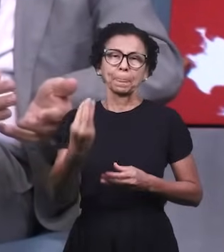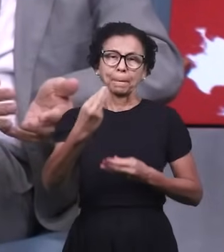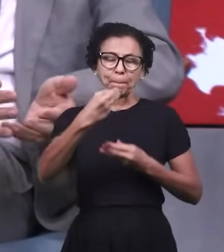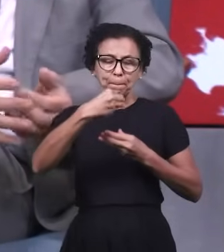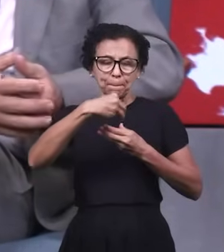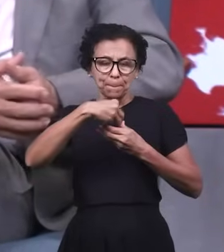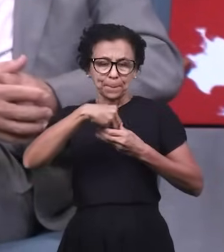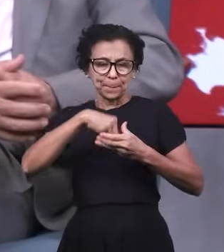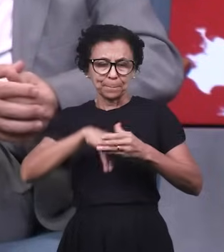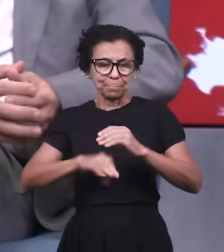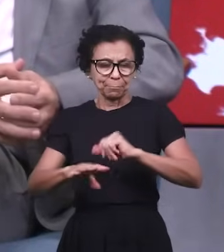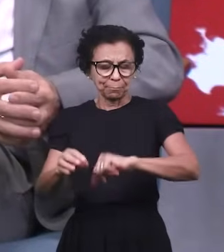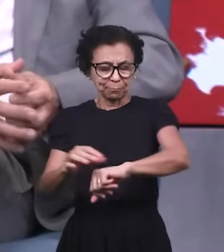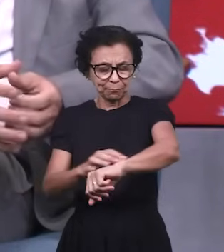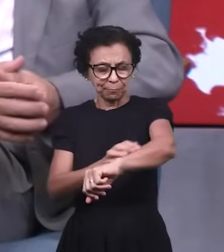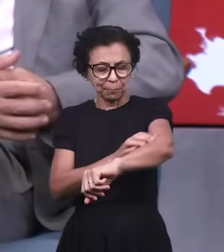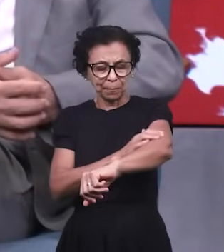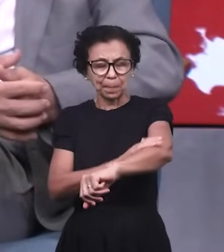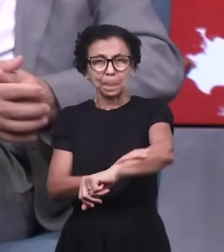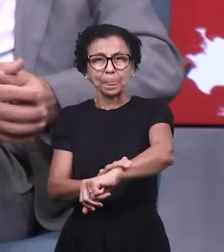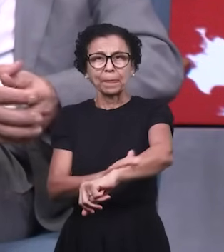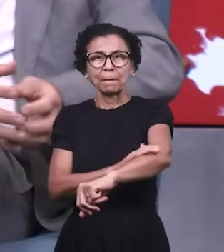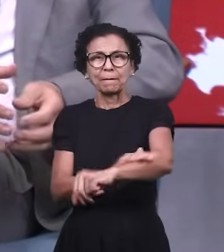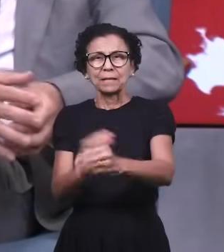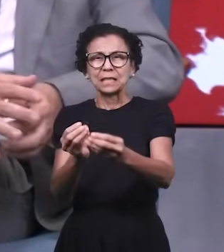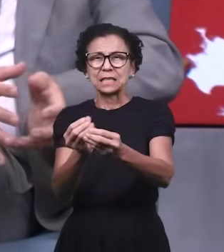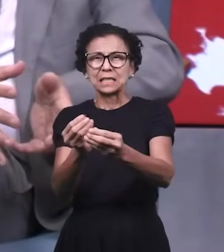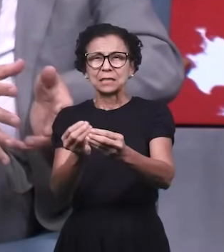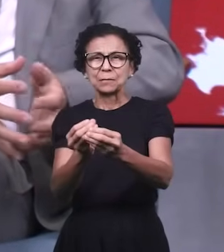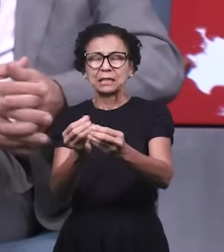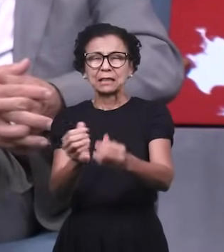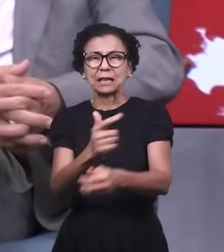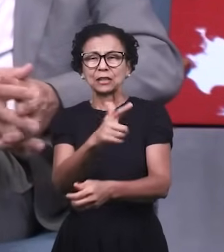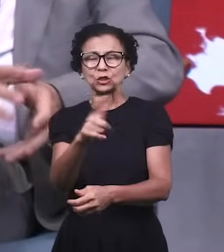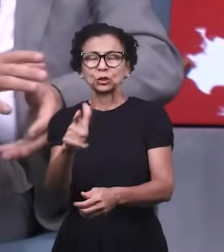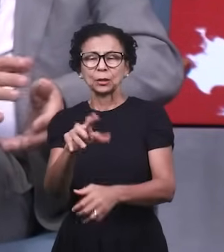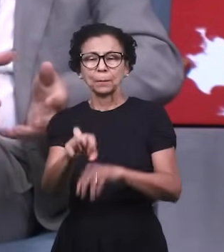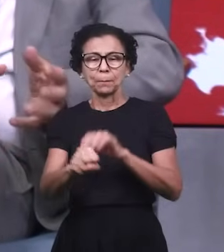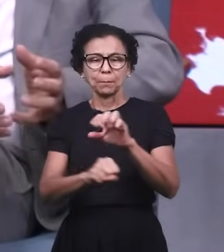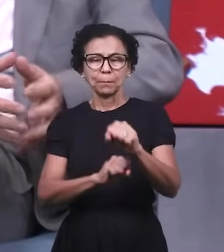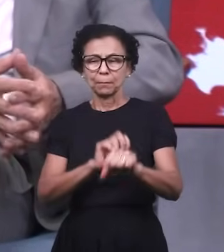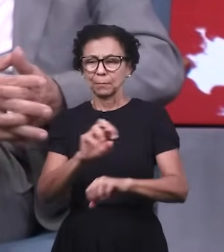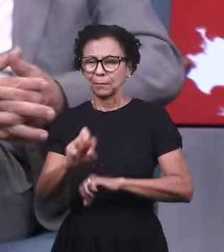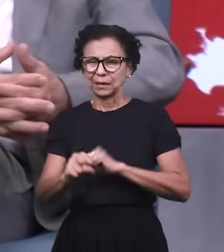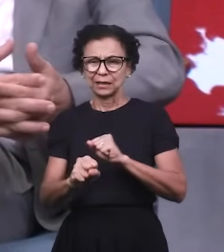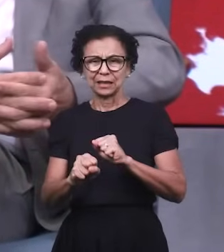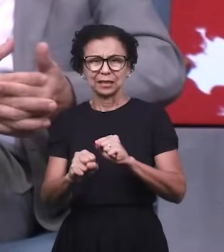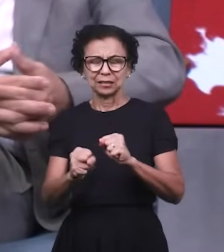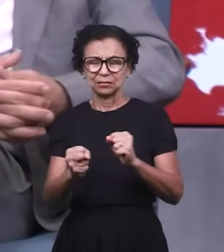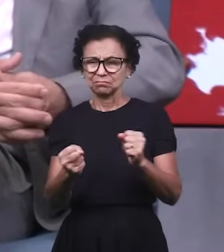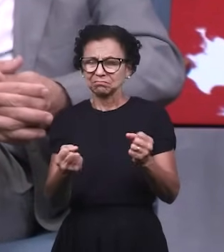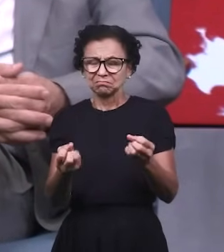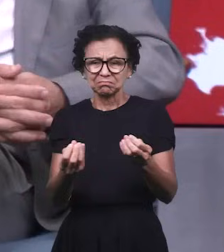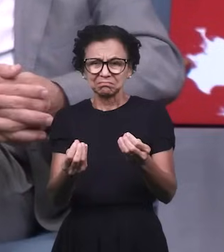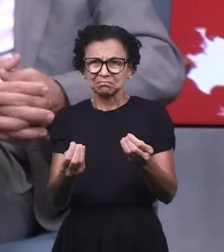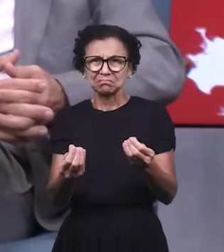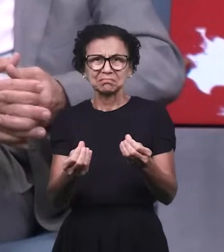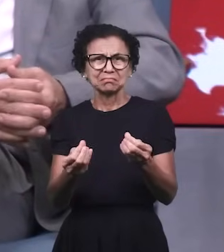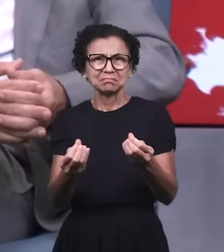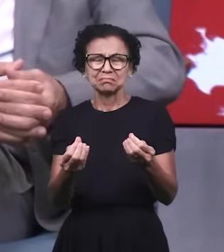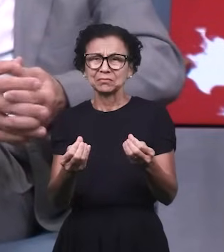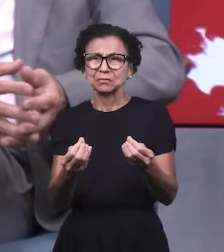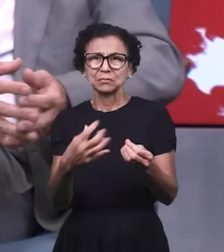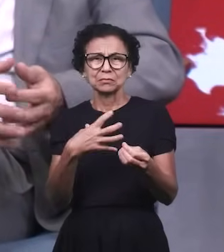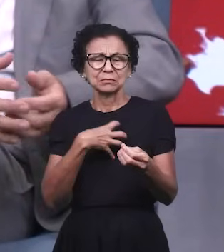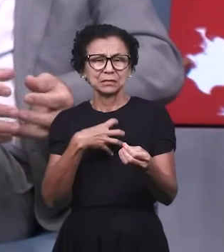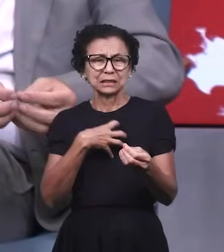a sensibilidade, né? Somente no tato e tudo mais, em pele, alguma coisa, as